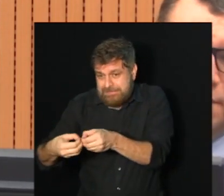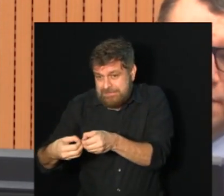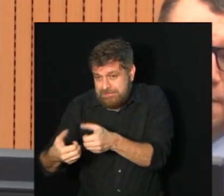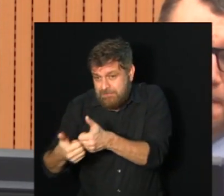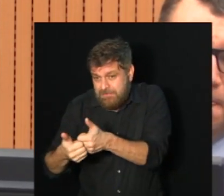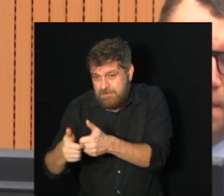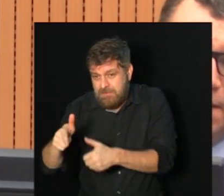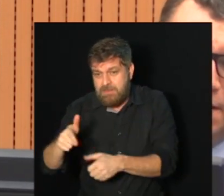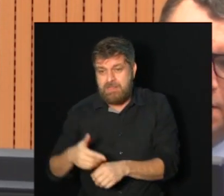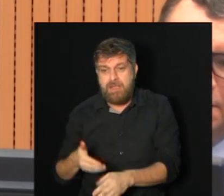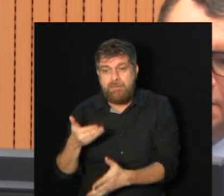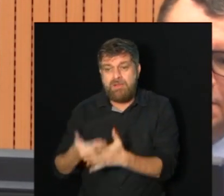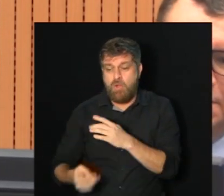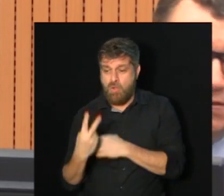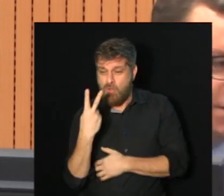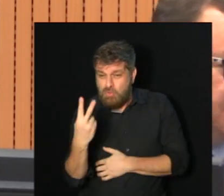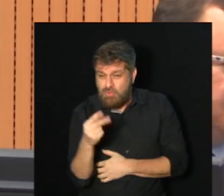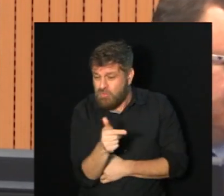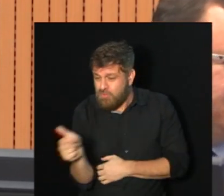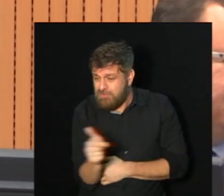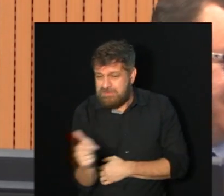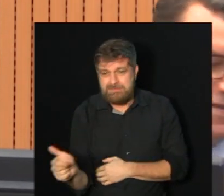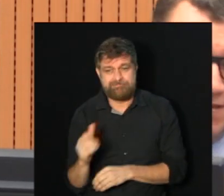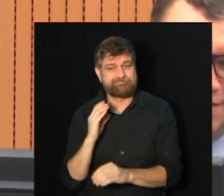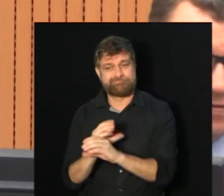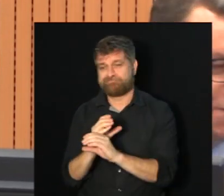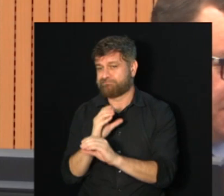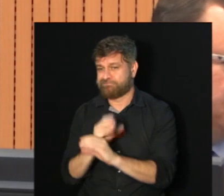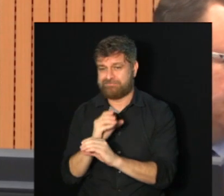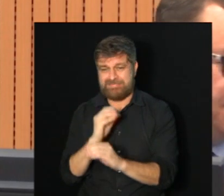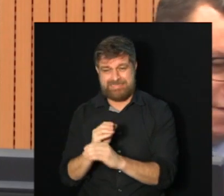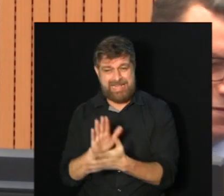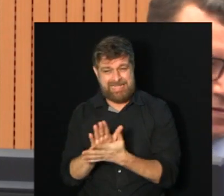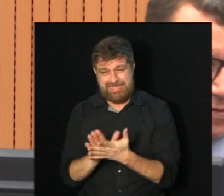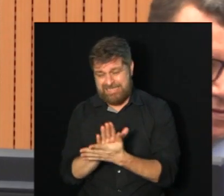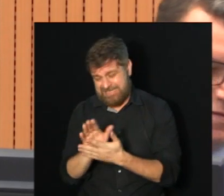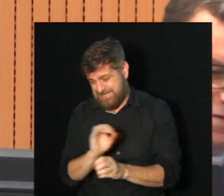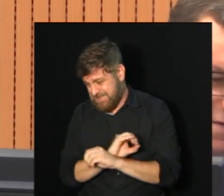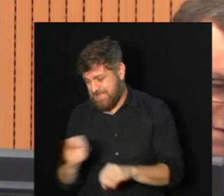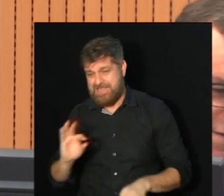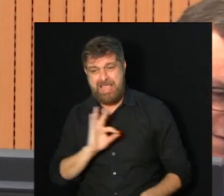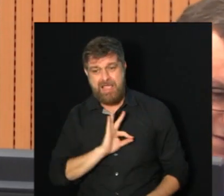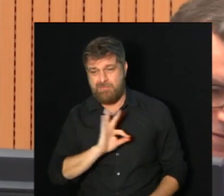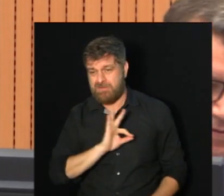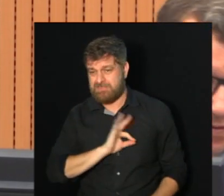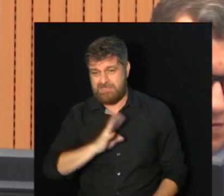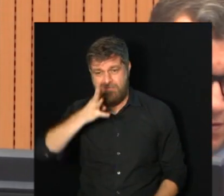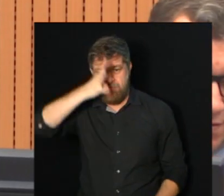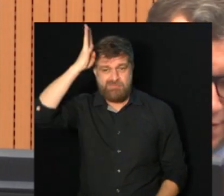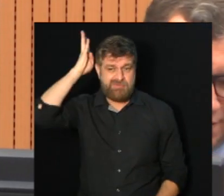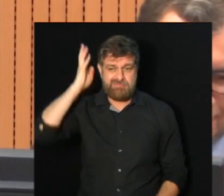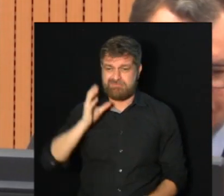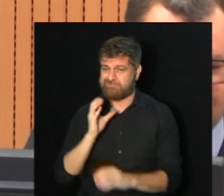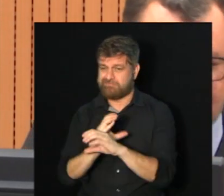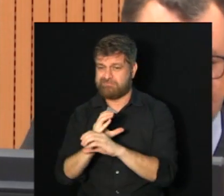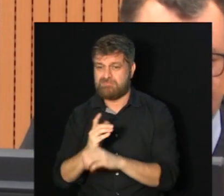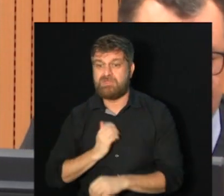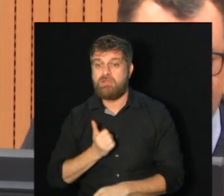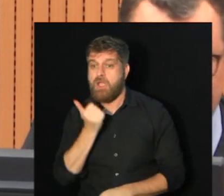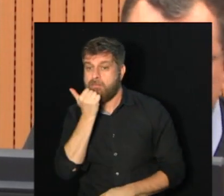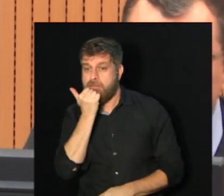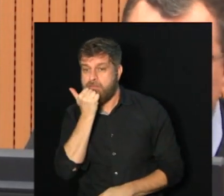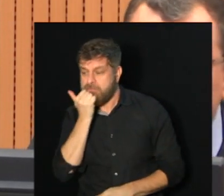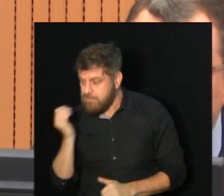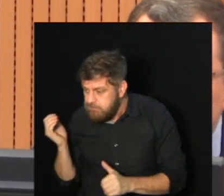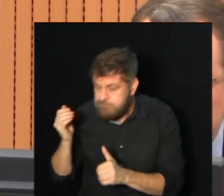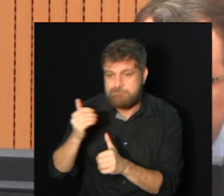se perdeu durante 2 semanas a possibilidade de comunicação de polícia e corpo de bombeiros. E foram os radioamadores